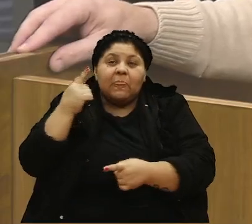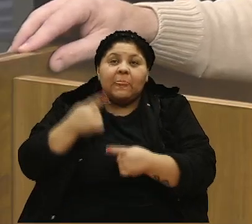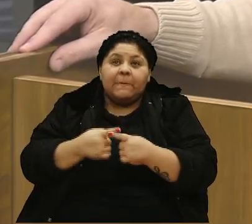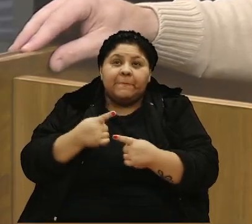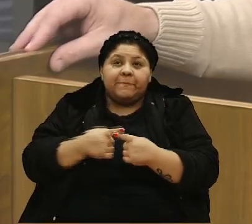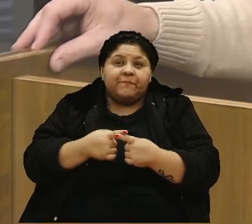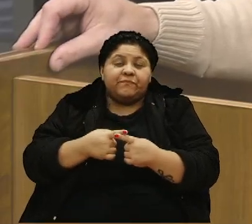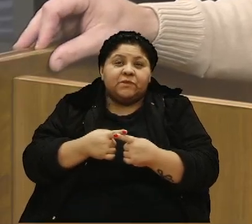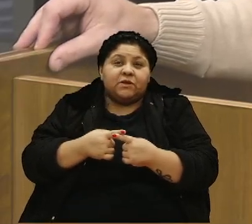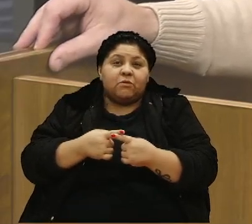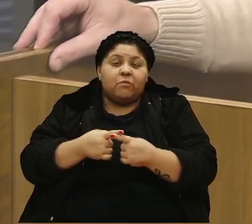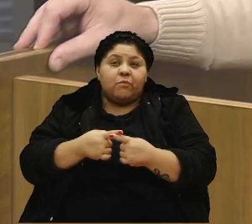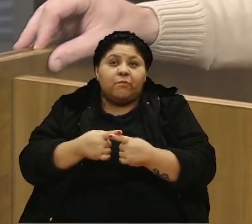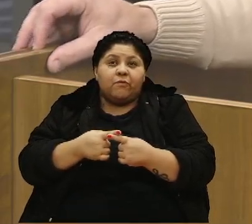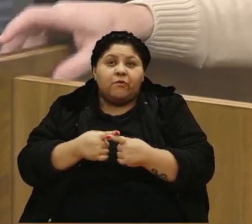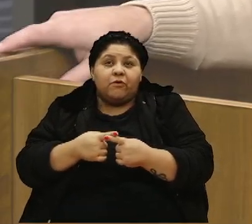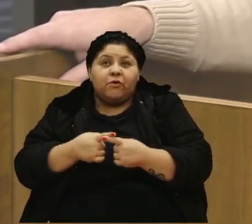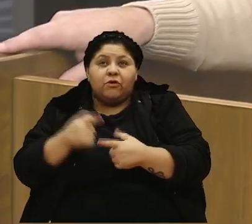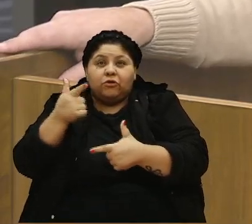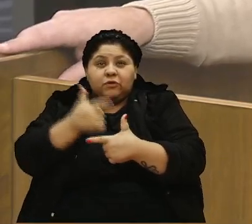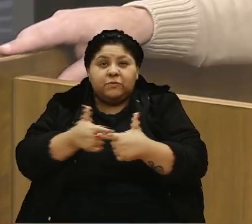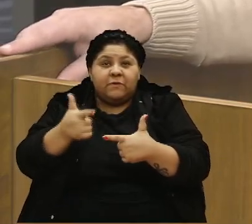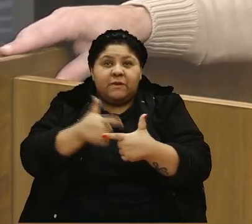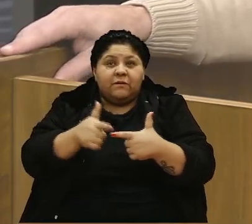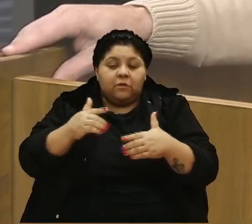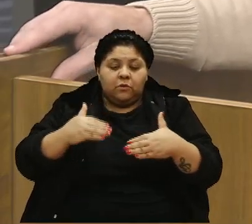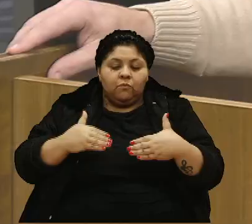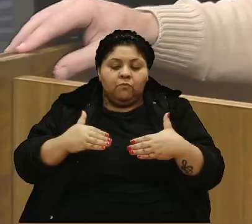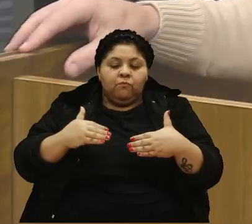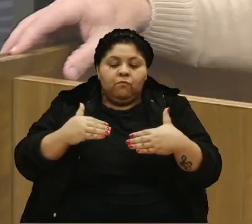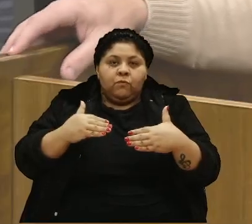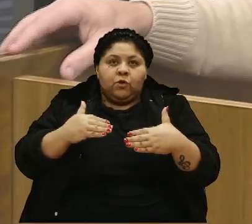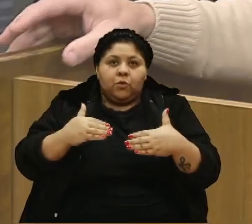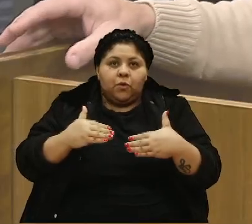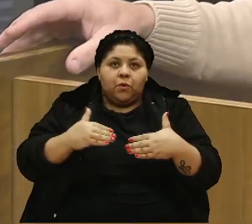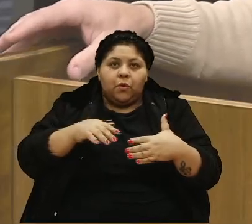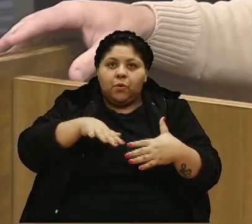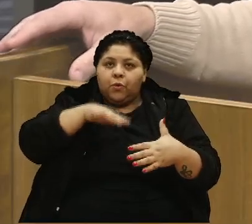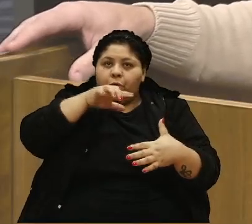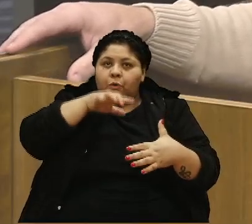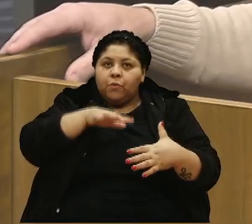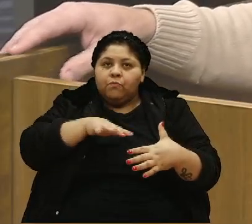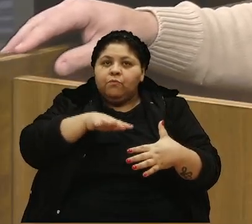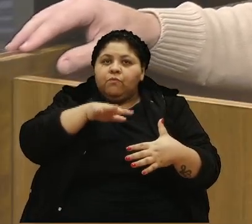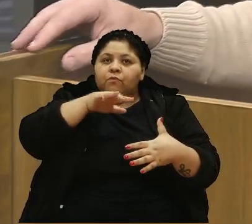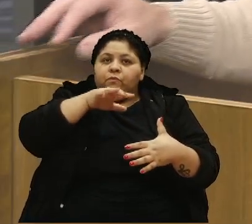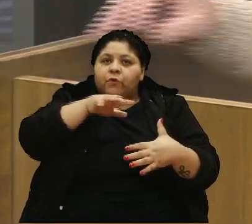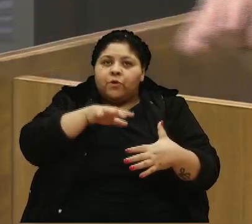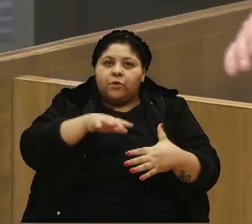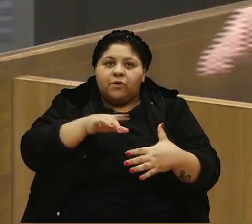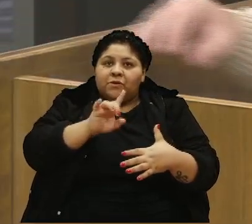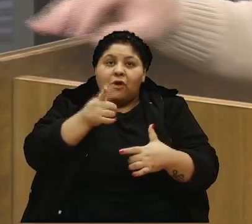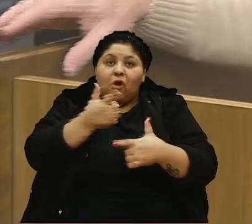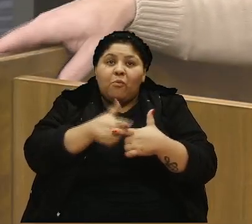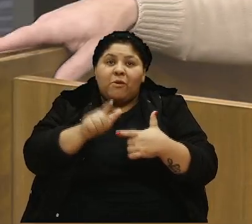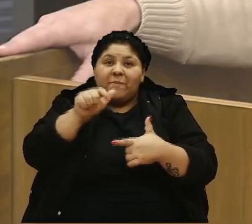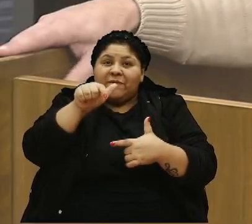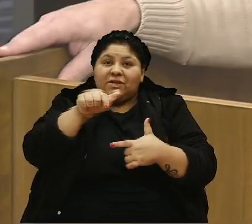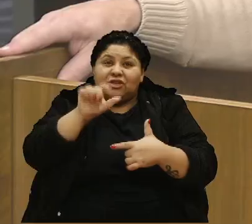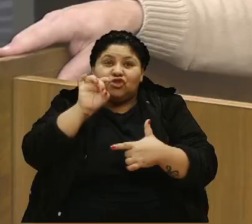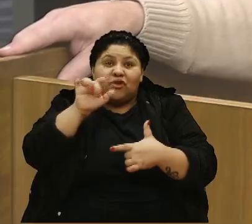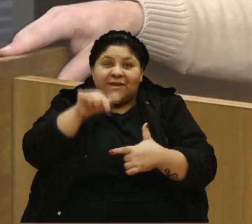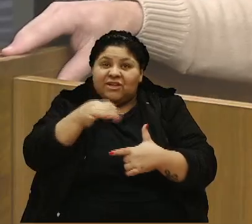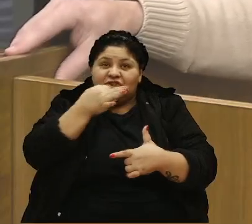das internações respiratórias. Então, a gente não é um problema exclusivo de Caxias do Sul, mas a gente